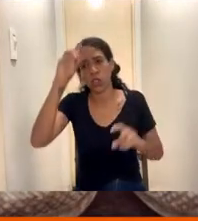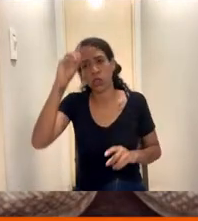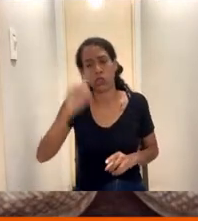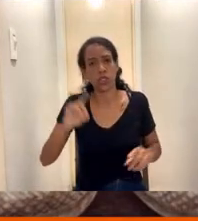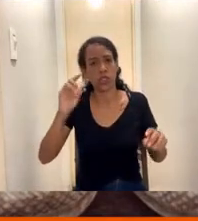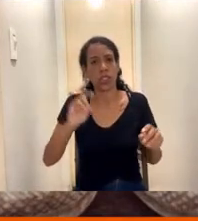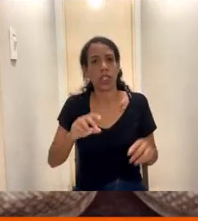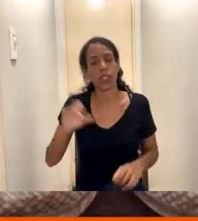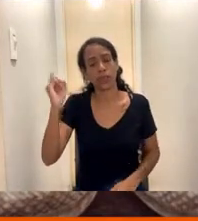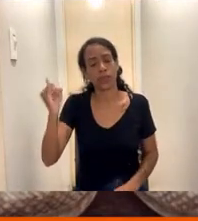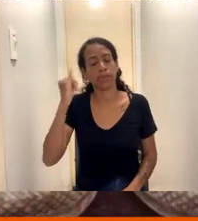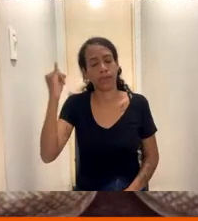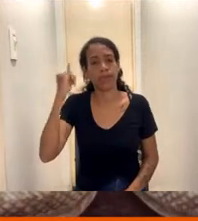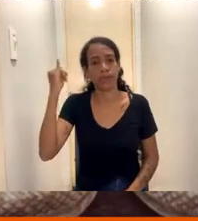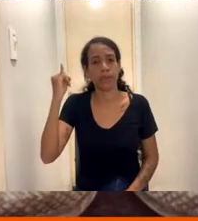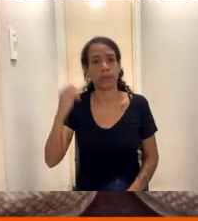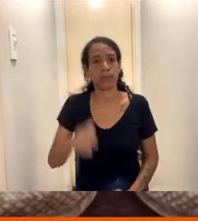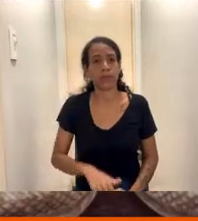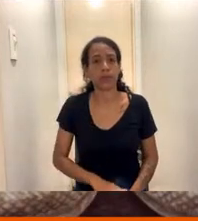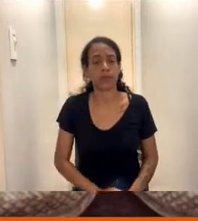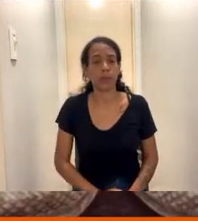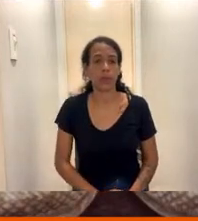direitos fundamentais.